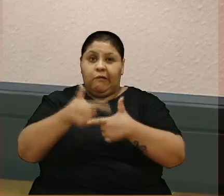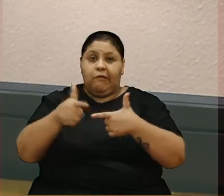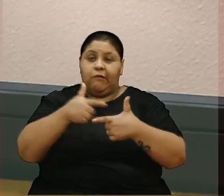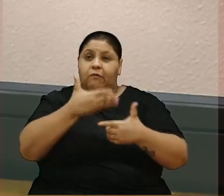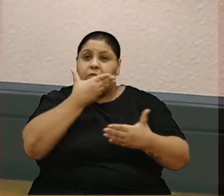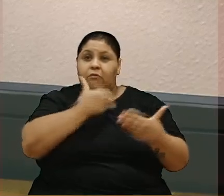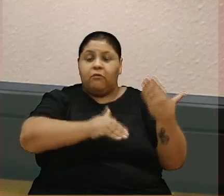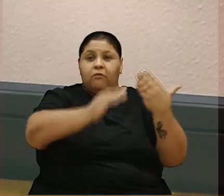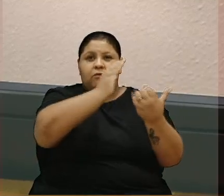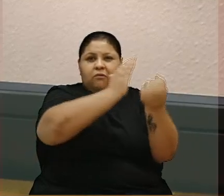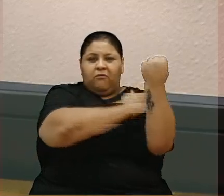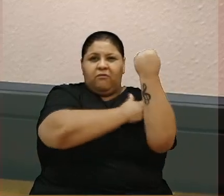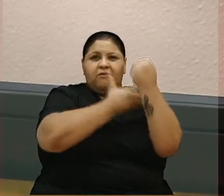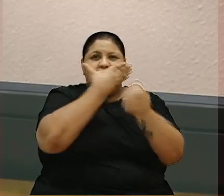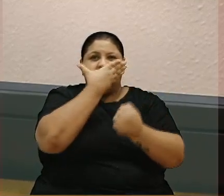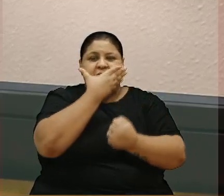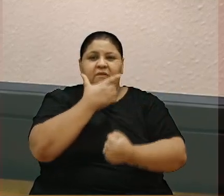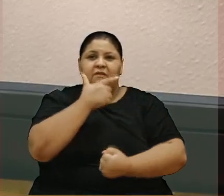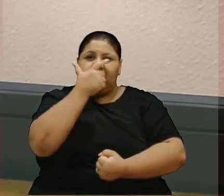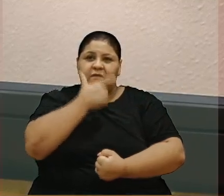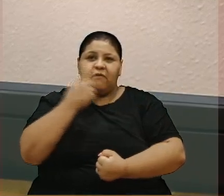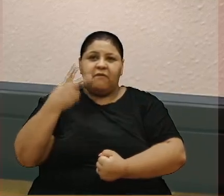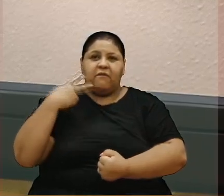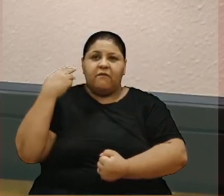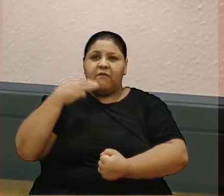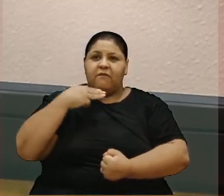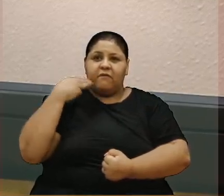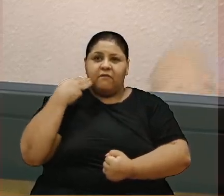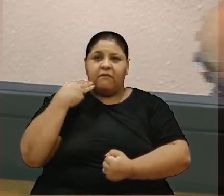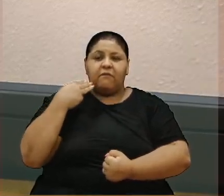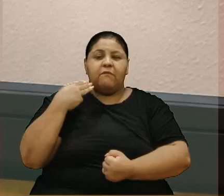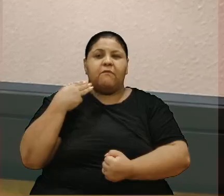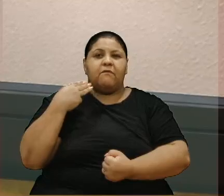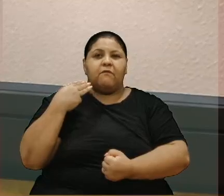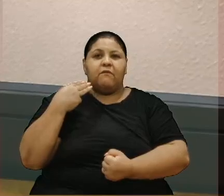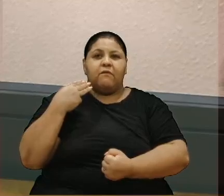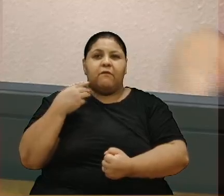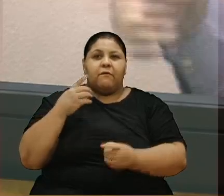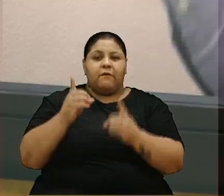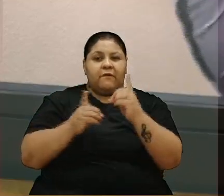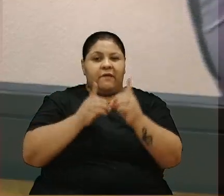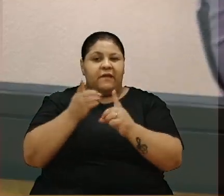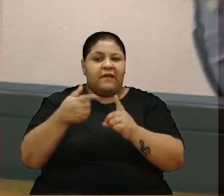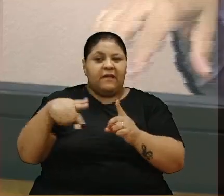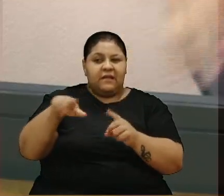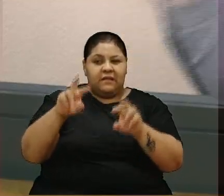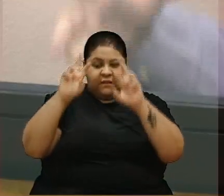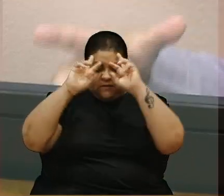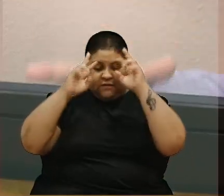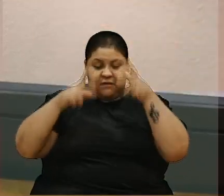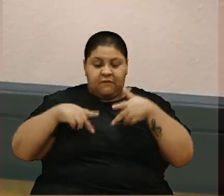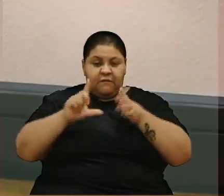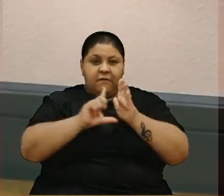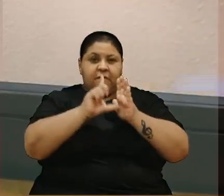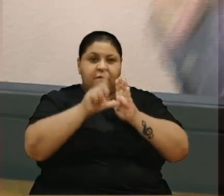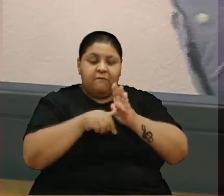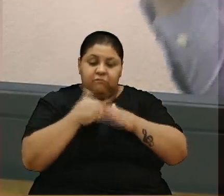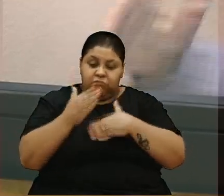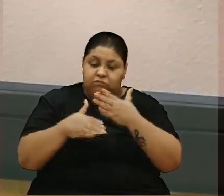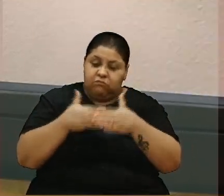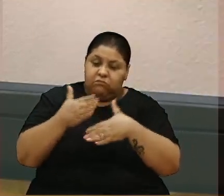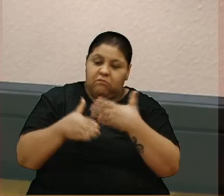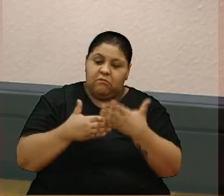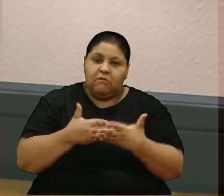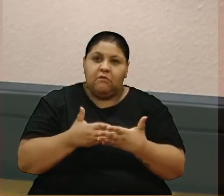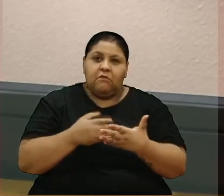acho, vereadora Marisol, que as coisas são didáticas. Às vezes a gente não reconhece e depois, por conta de vários processos, acho que